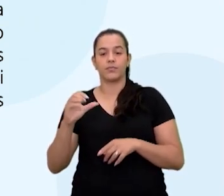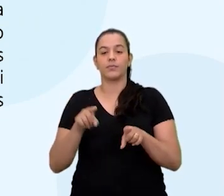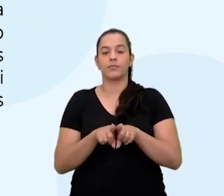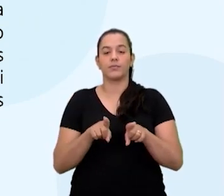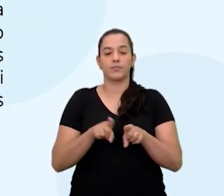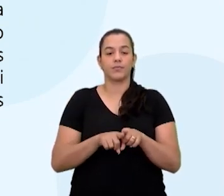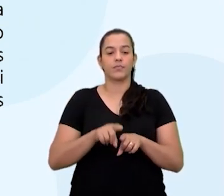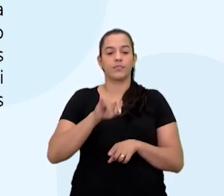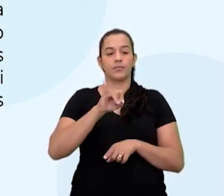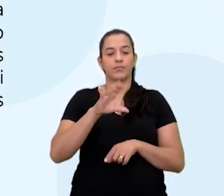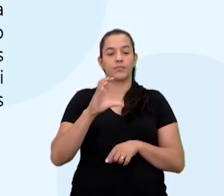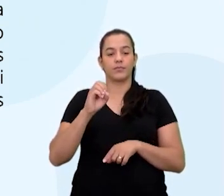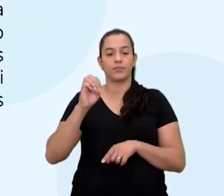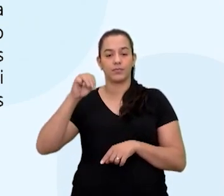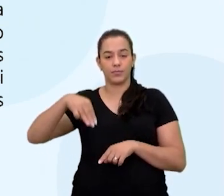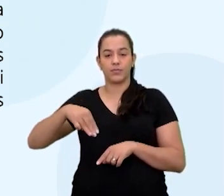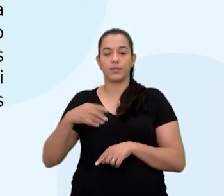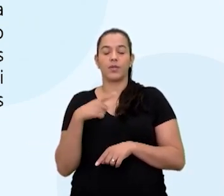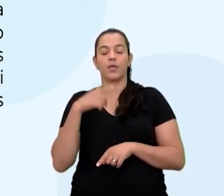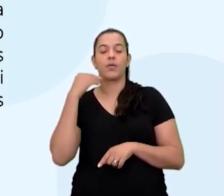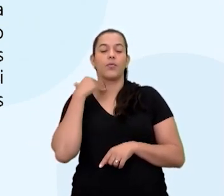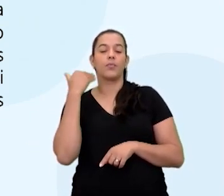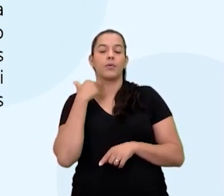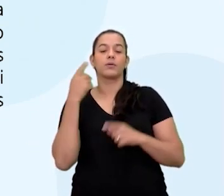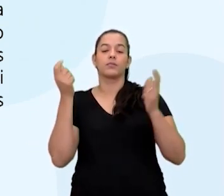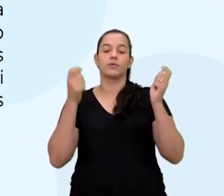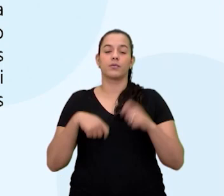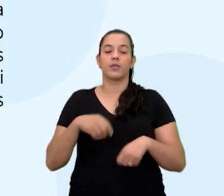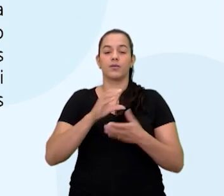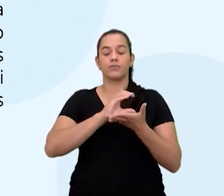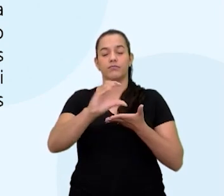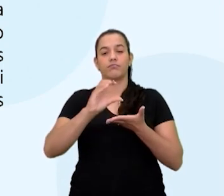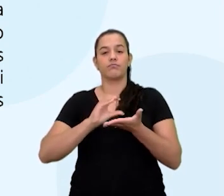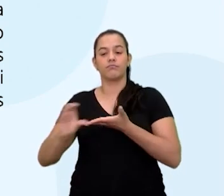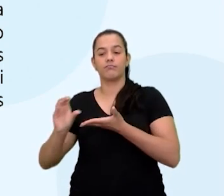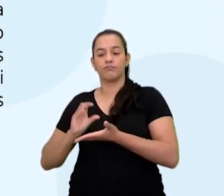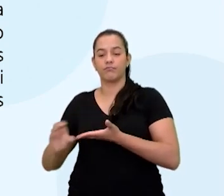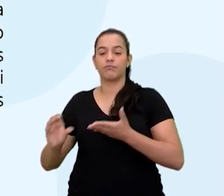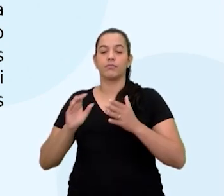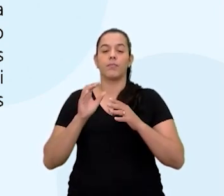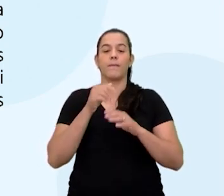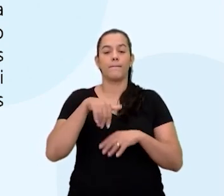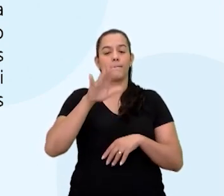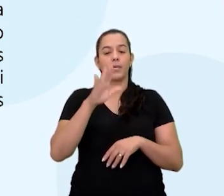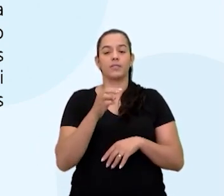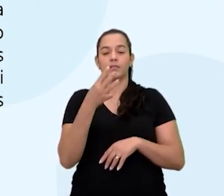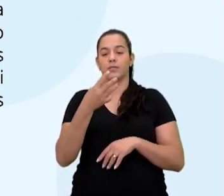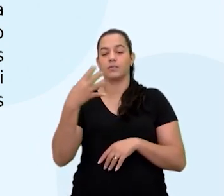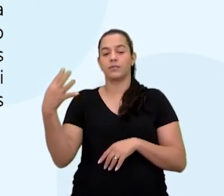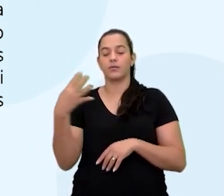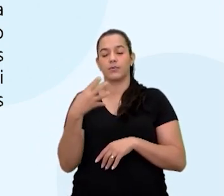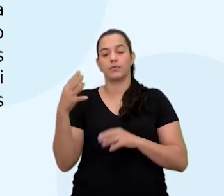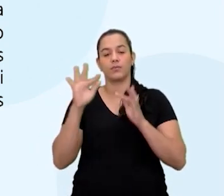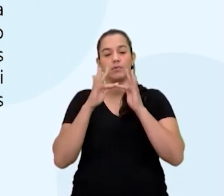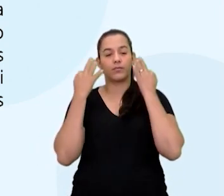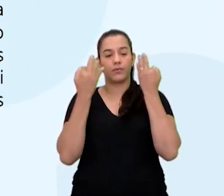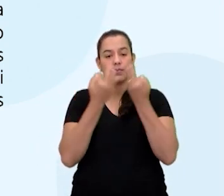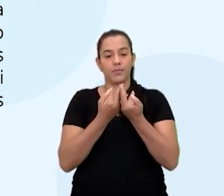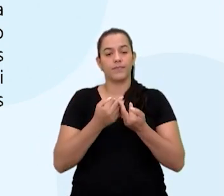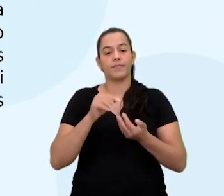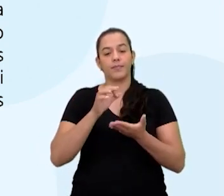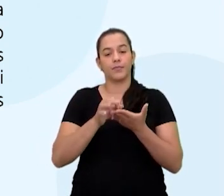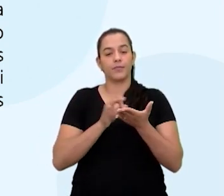o ICOM. O banco permitiu repasses financeiros a 344 famílias da comunidade por meio de